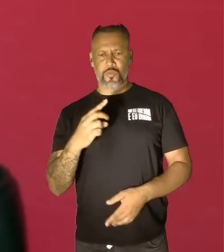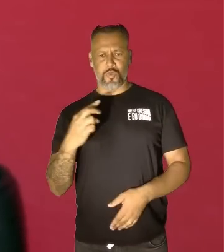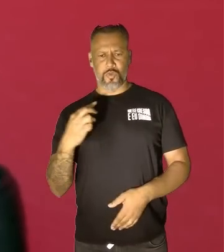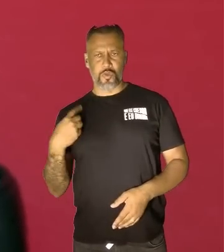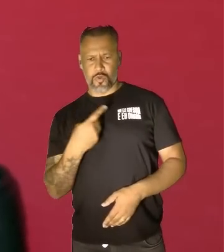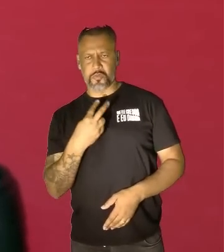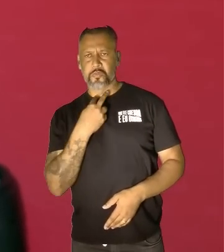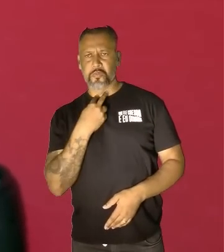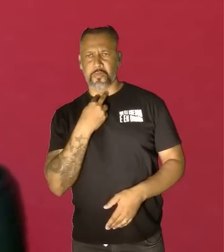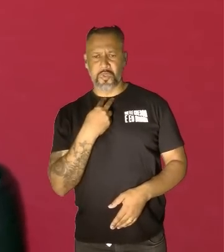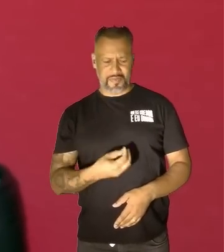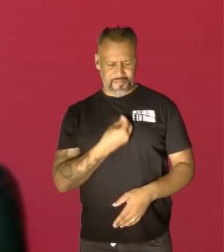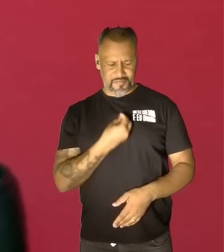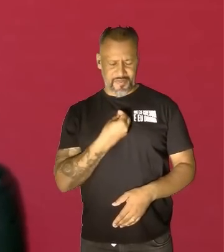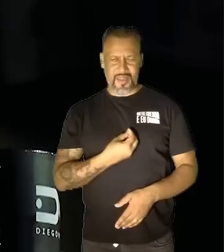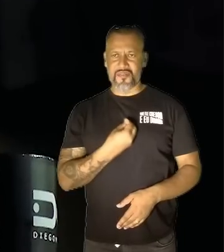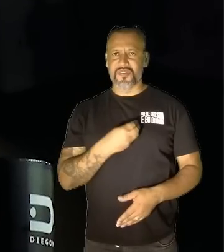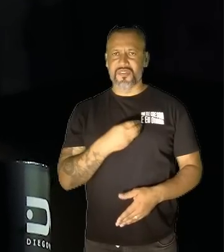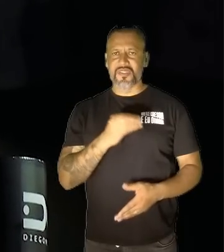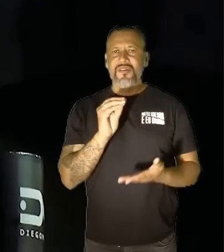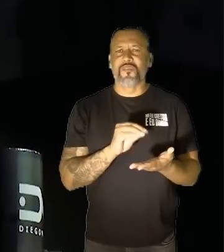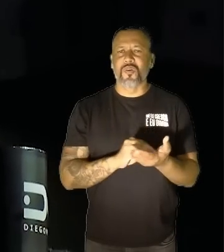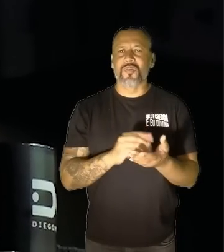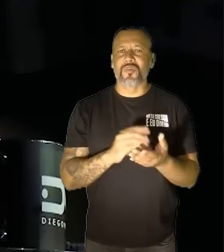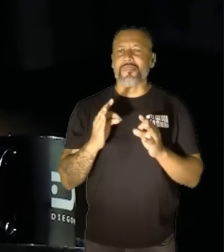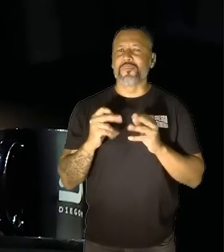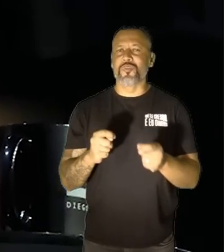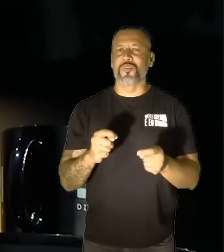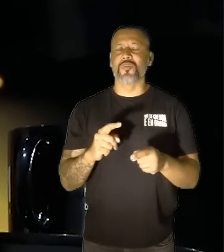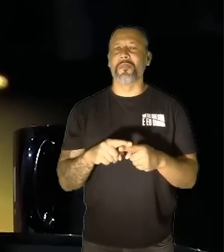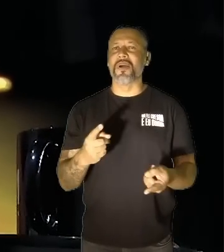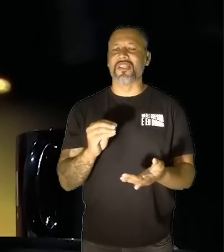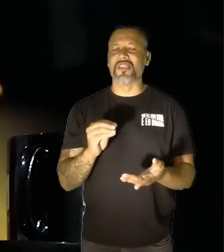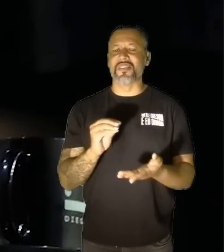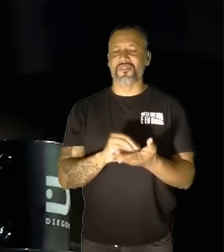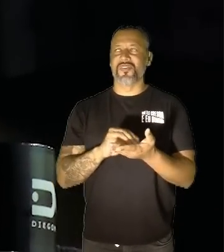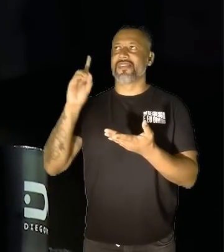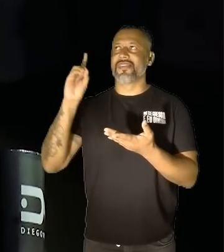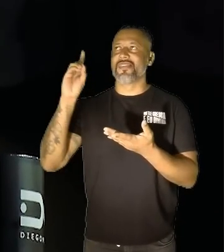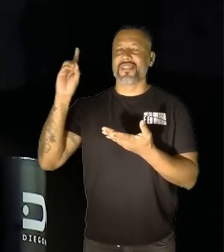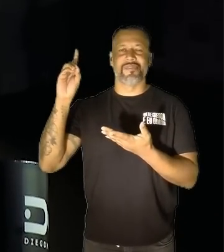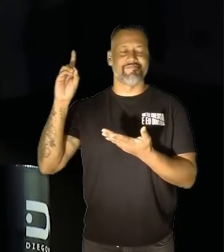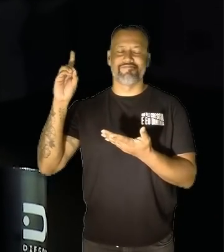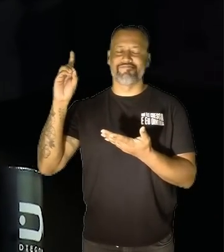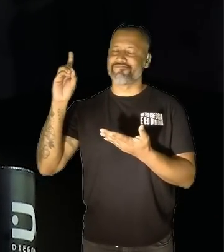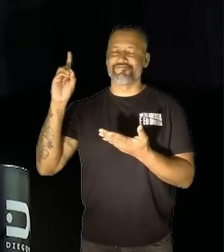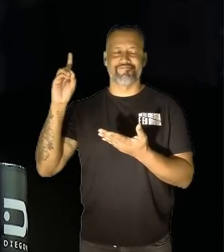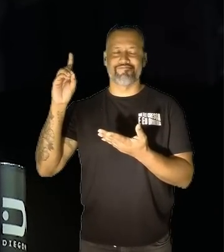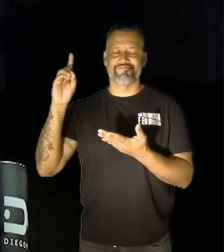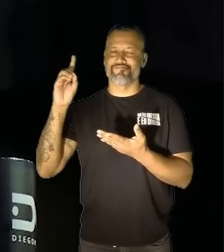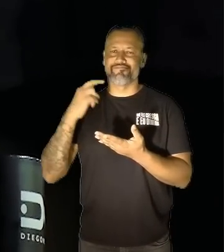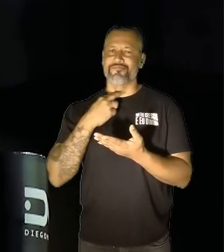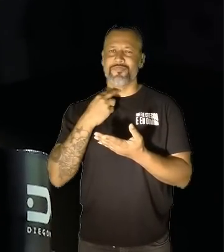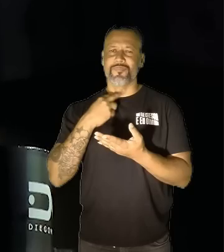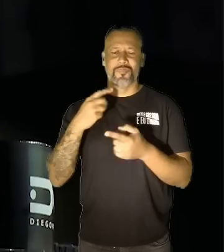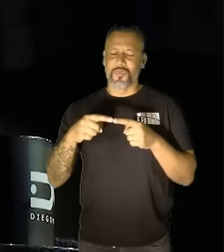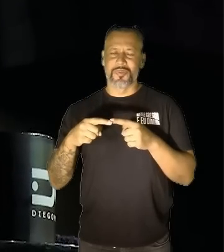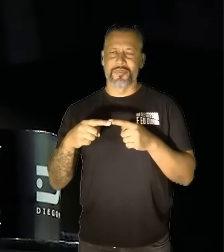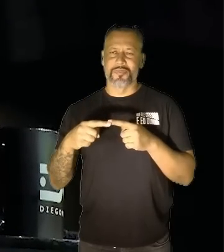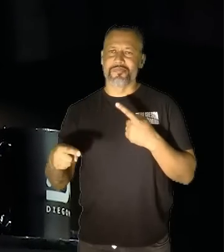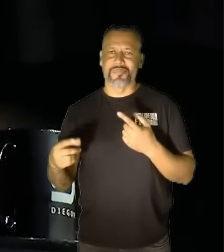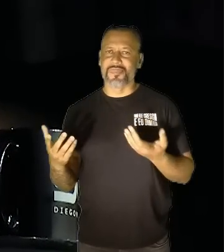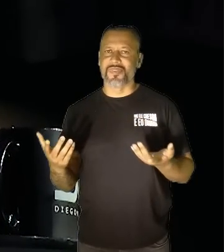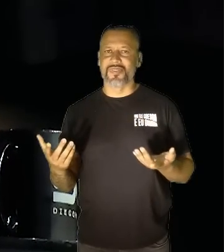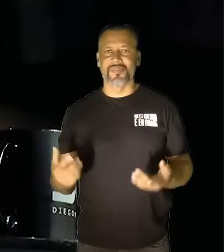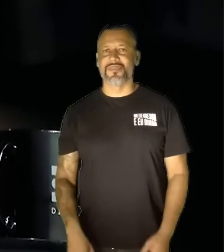sem relacionamento. Veja, Samuel não é um vigarista, Samuel não é um pecador, Samuel não é um lixo, não, ele